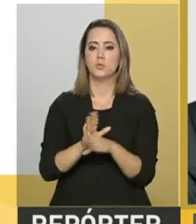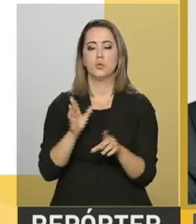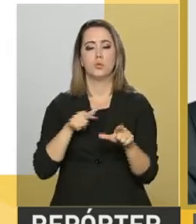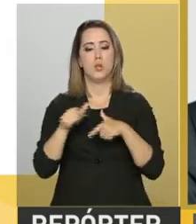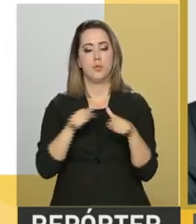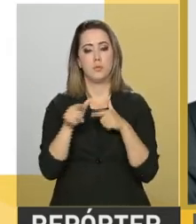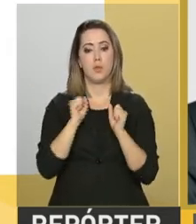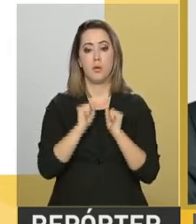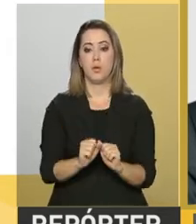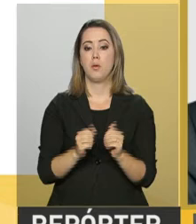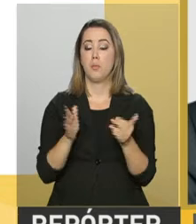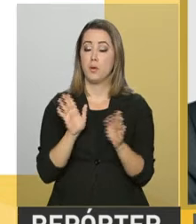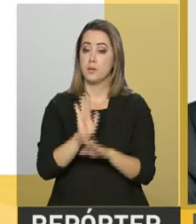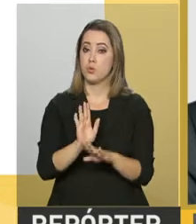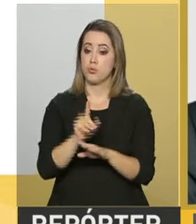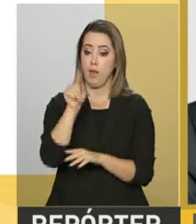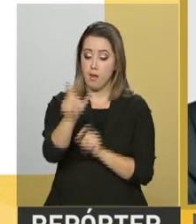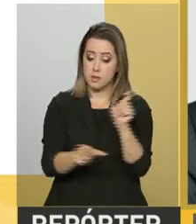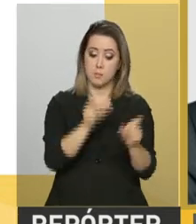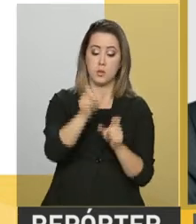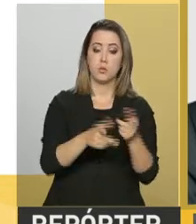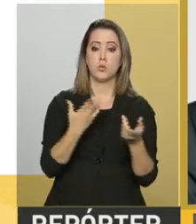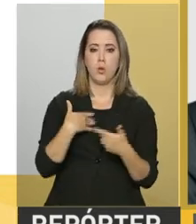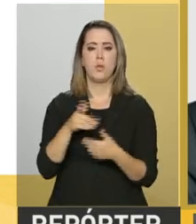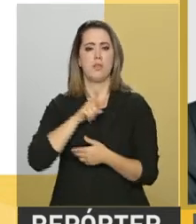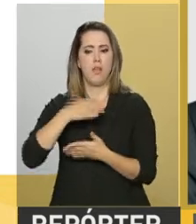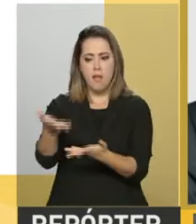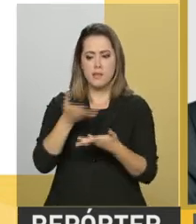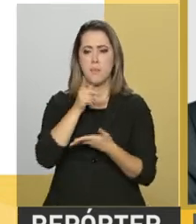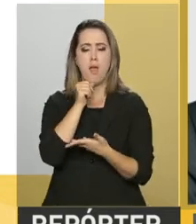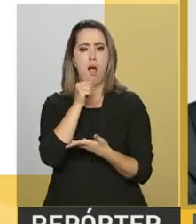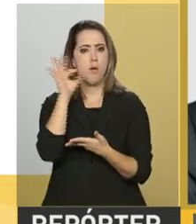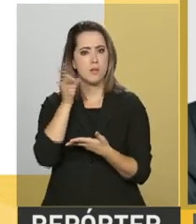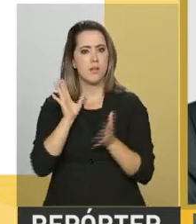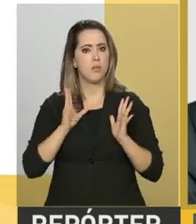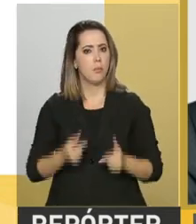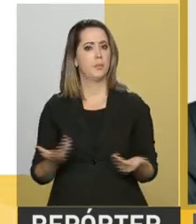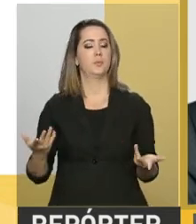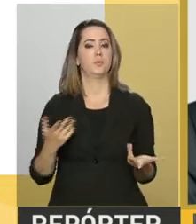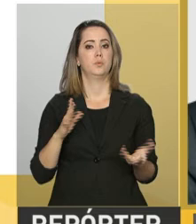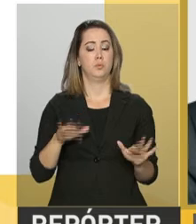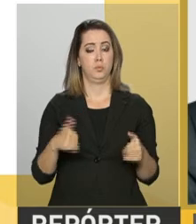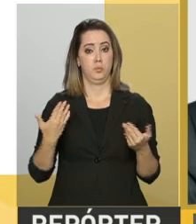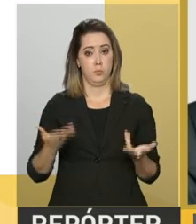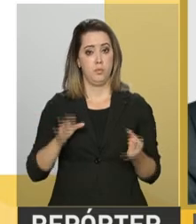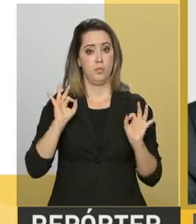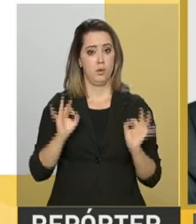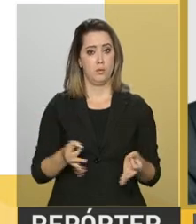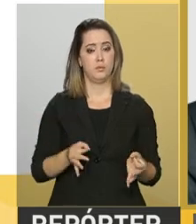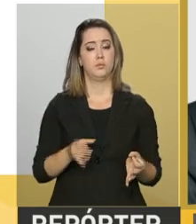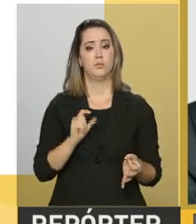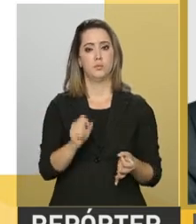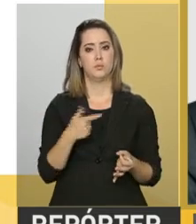possam permitir para estes brasileiros o acesso à água de qualidade, à água firme e, claro, a efetivação com